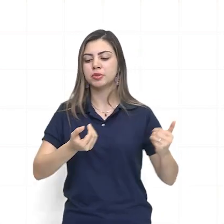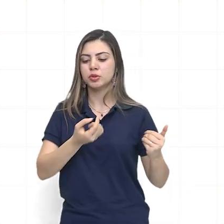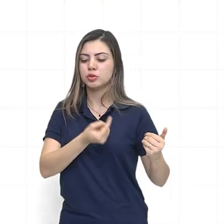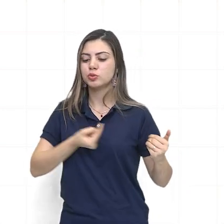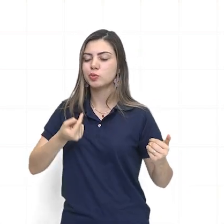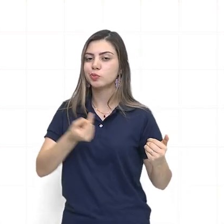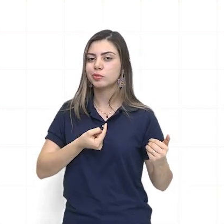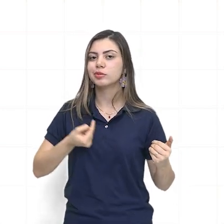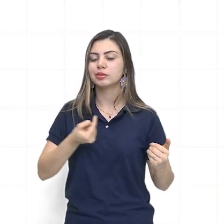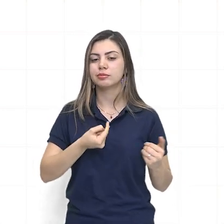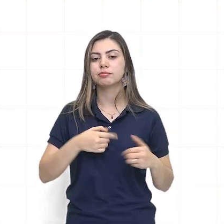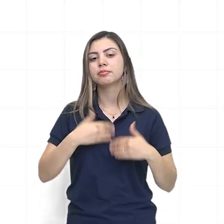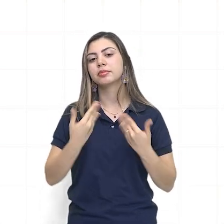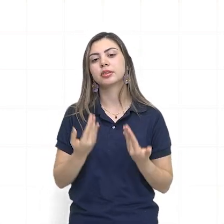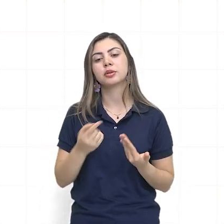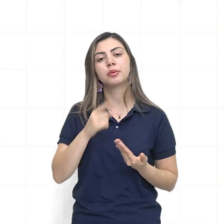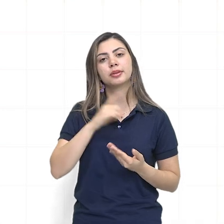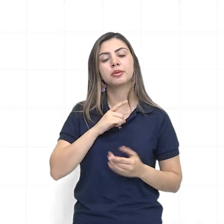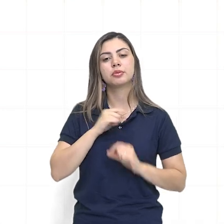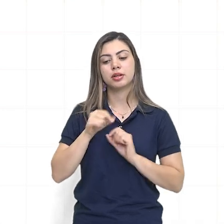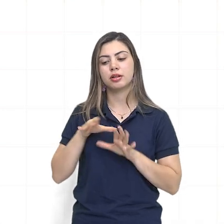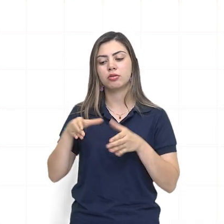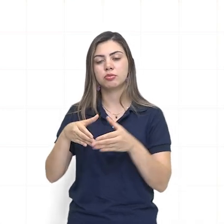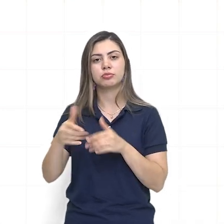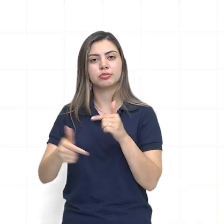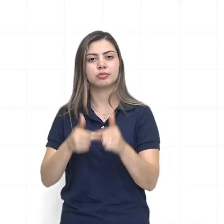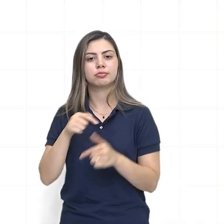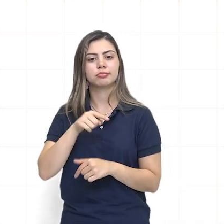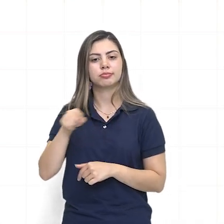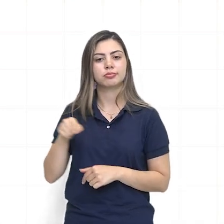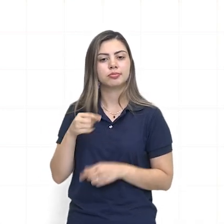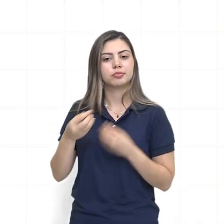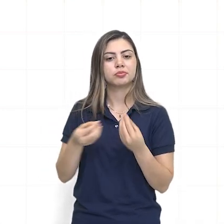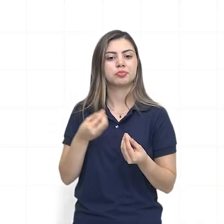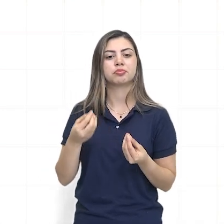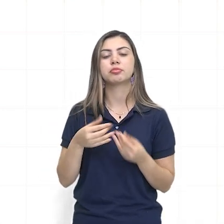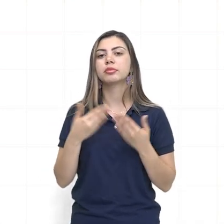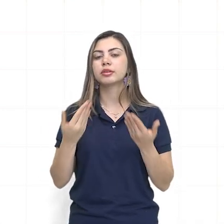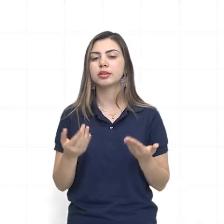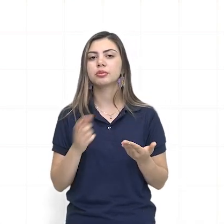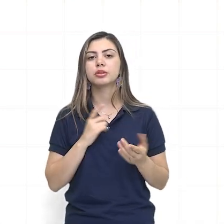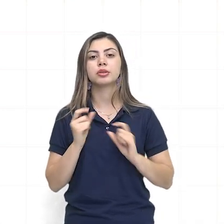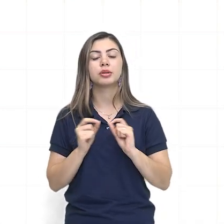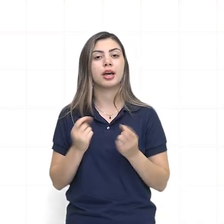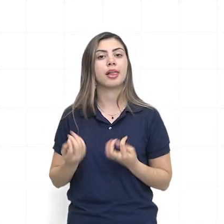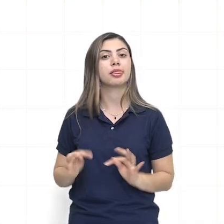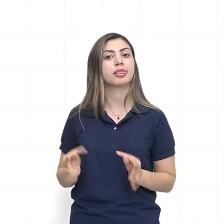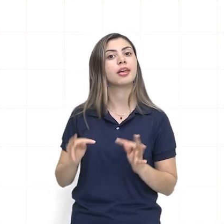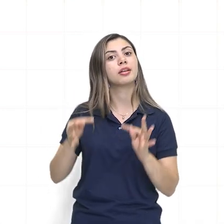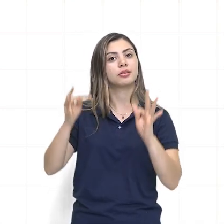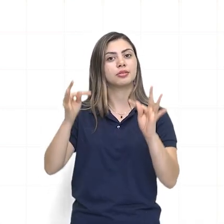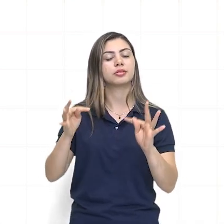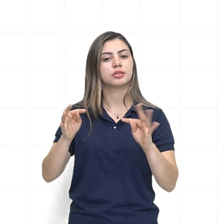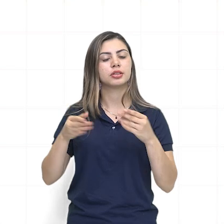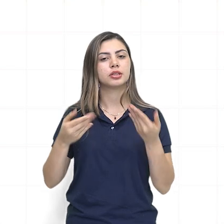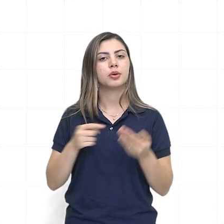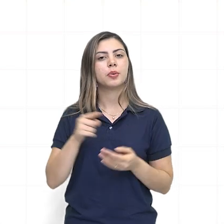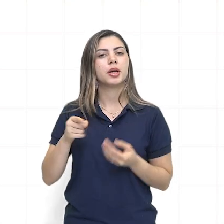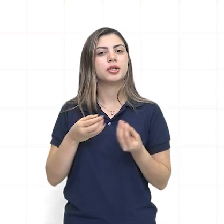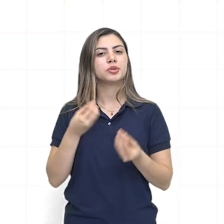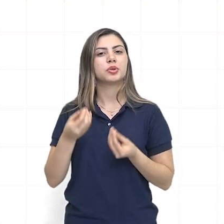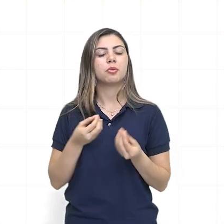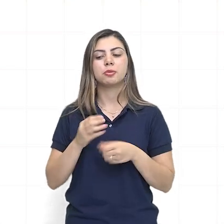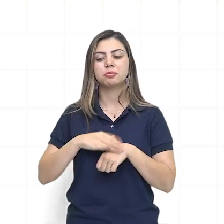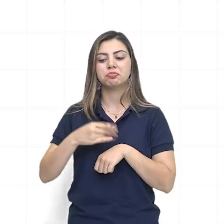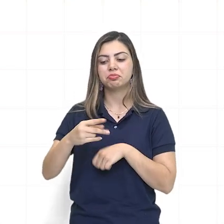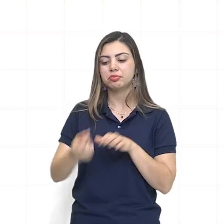através desta mão de obra ligada então aos monges que nós vamos ver então, não é mesmo, as tecnologias que eles vão começar então